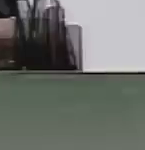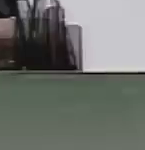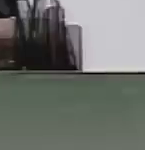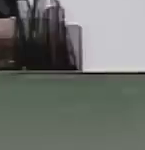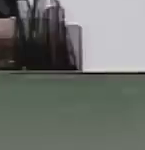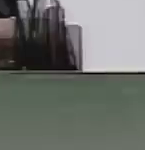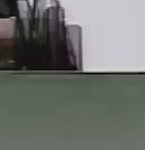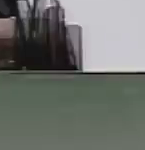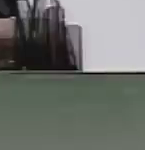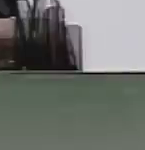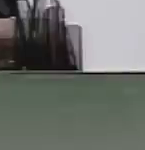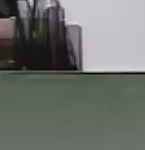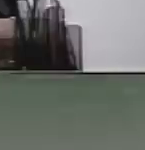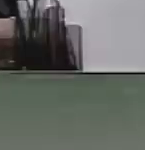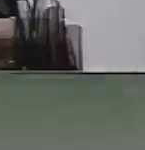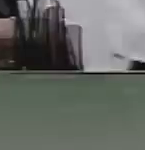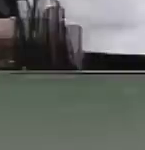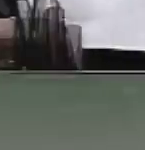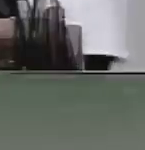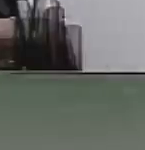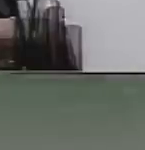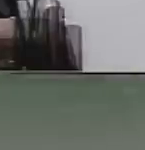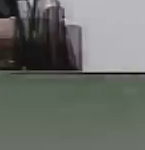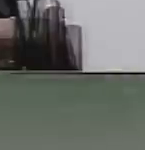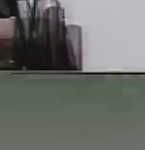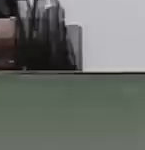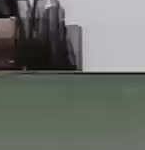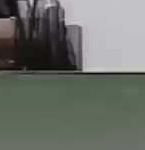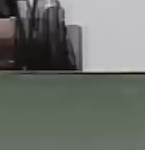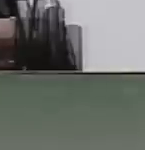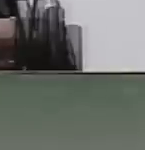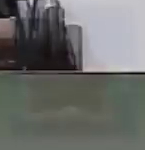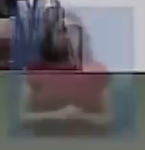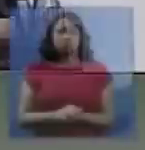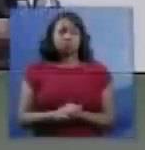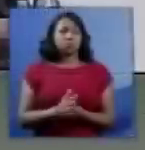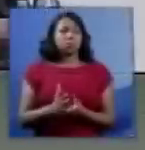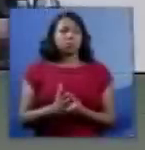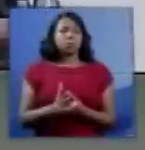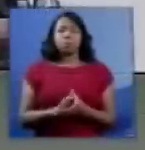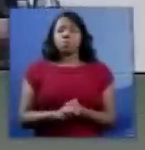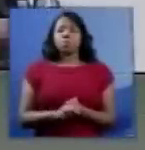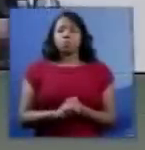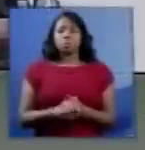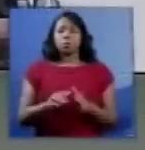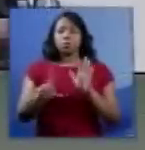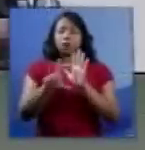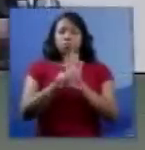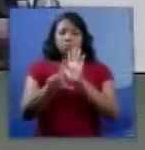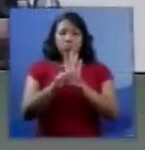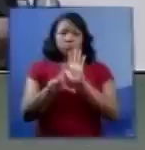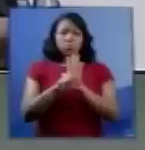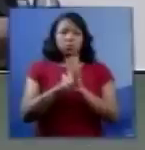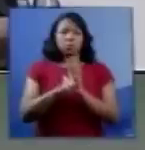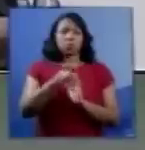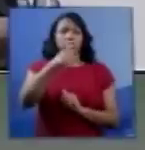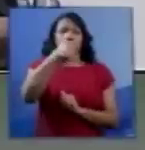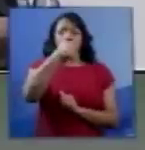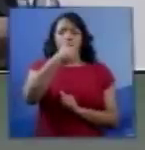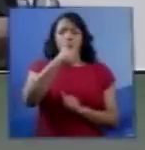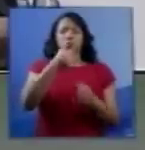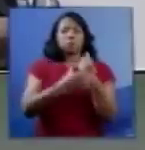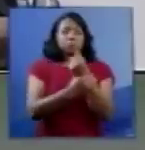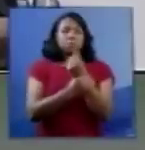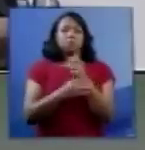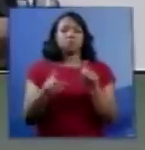9868 e 9882 a primeira delas deu-se no âmbito da lei de biosegurança